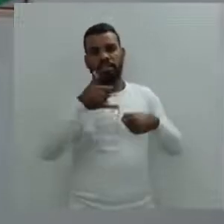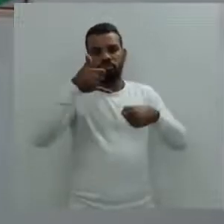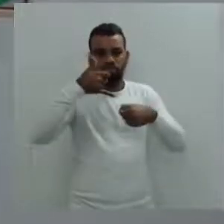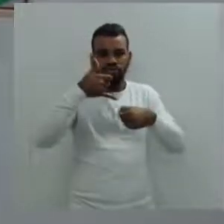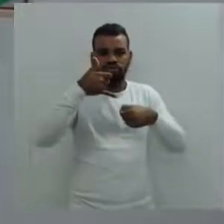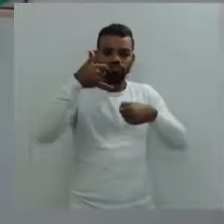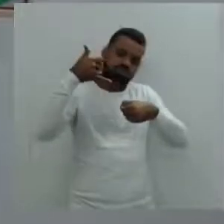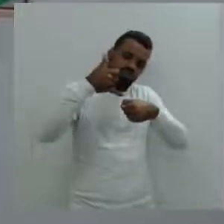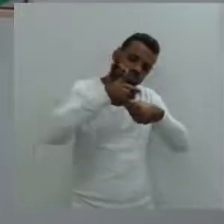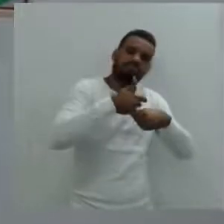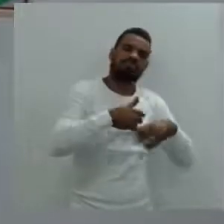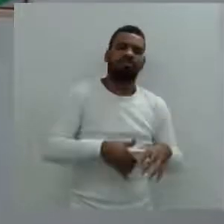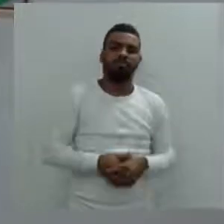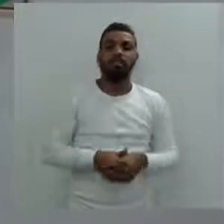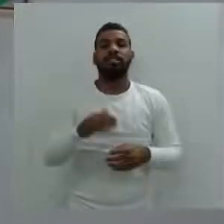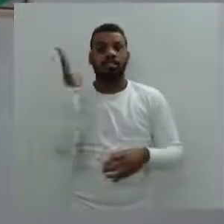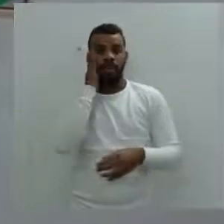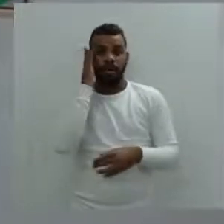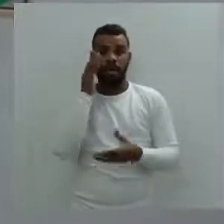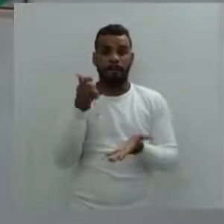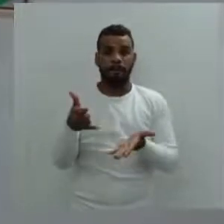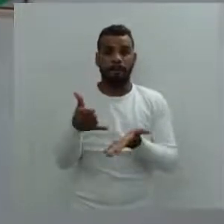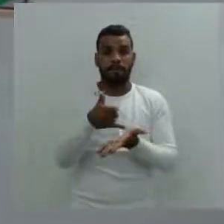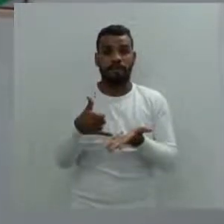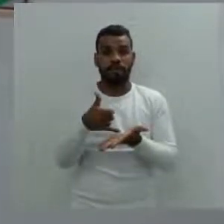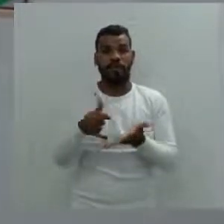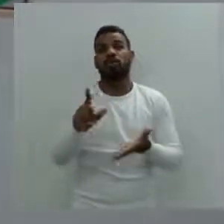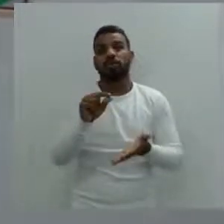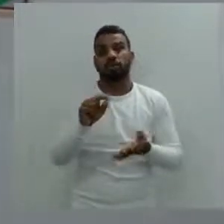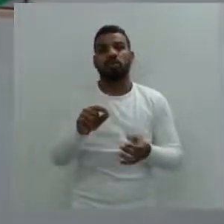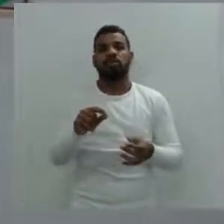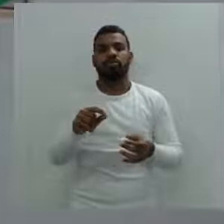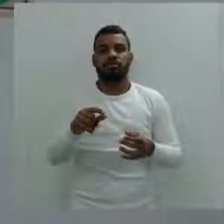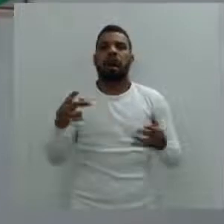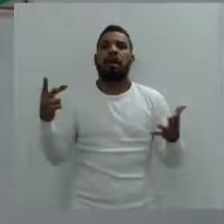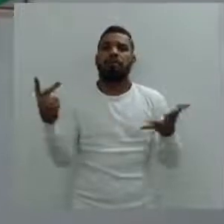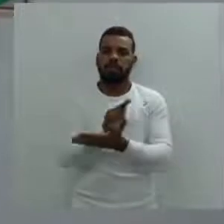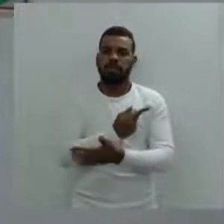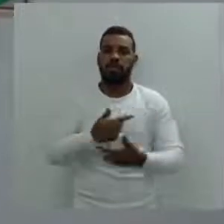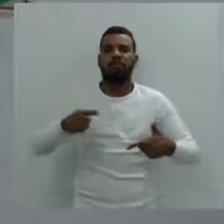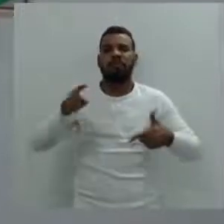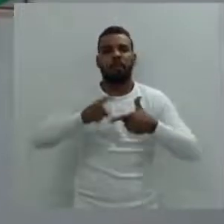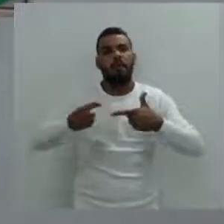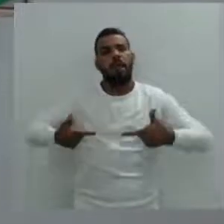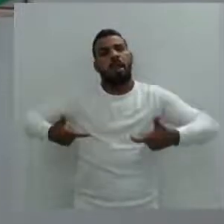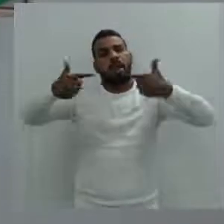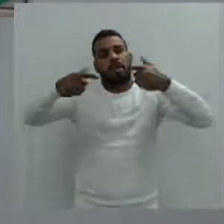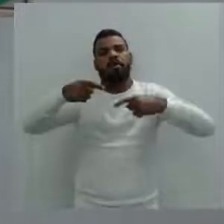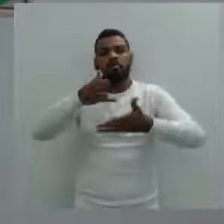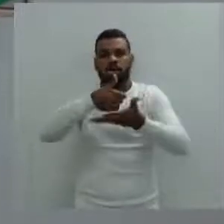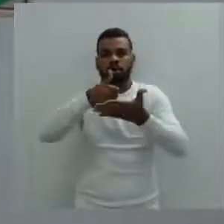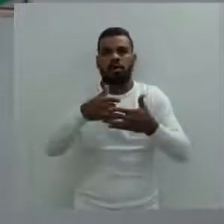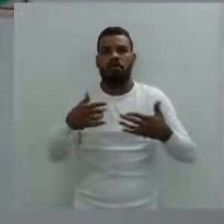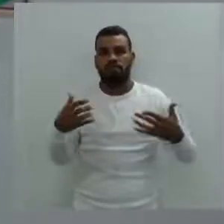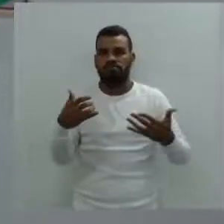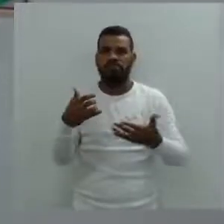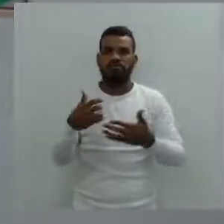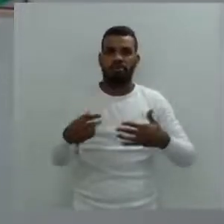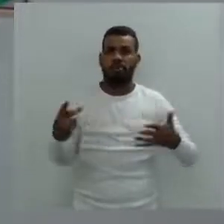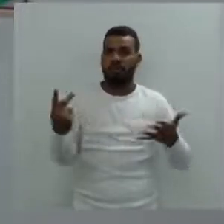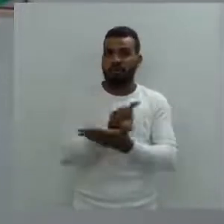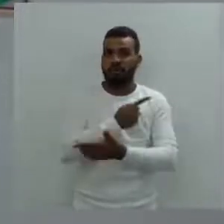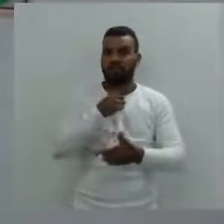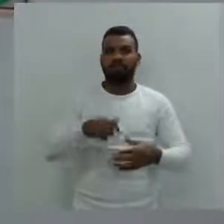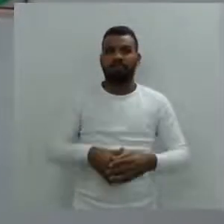o petróleo, né, também trouxe vários conflitos no mundo por conta desse produto, tá bom? Ó, na tela